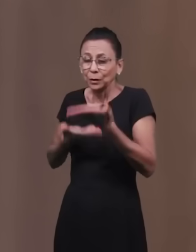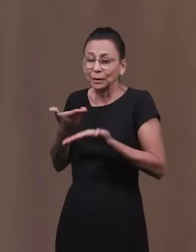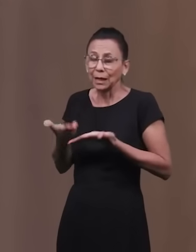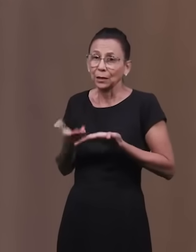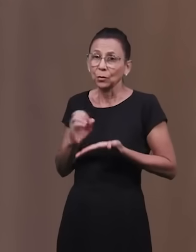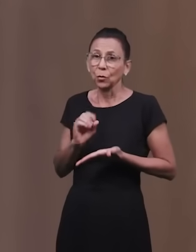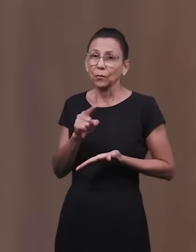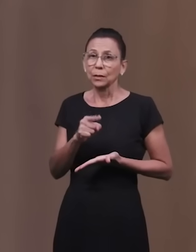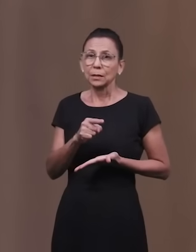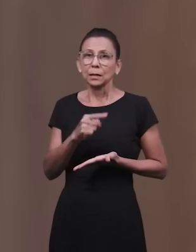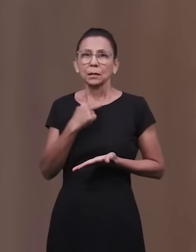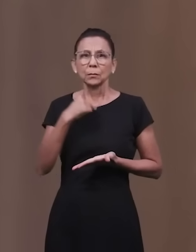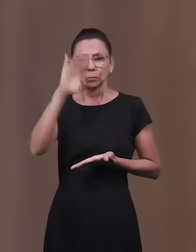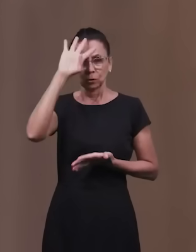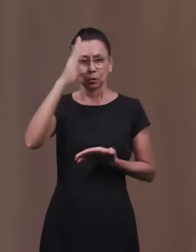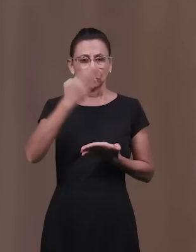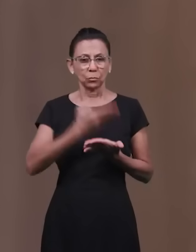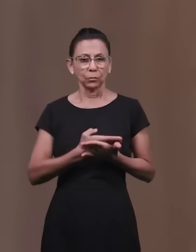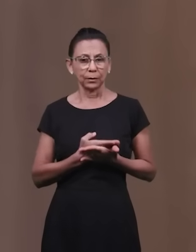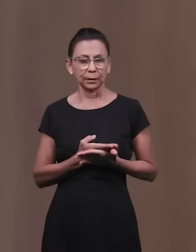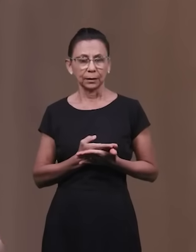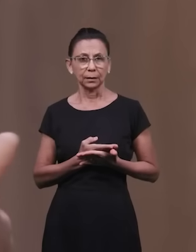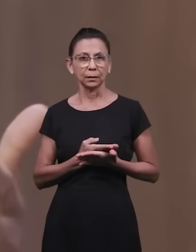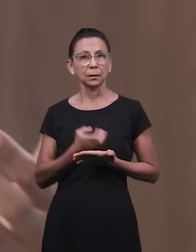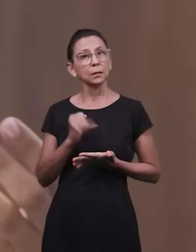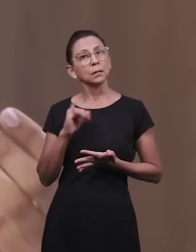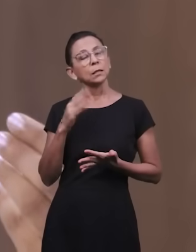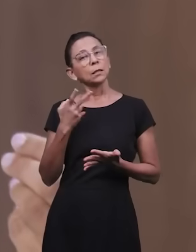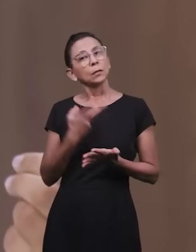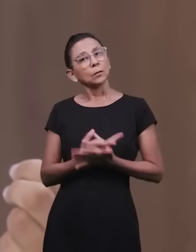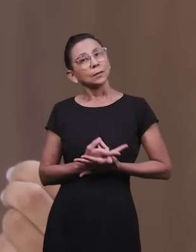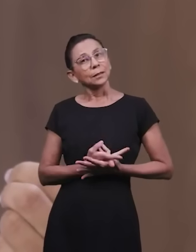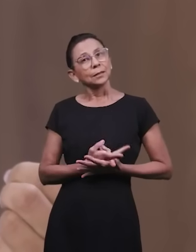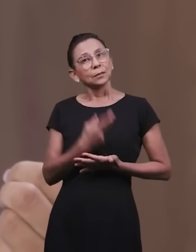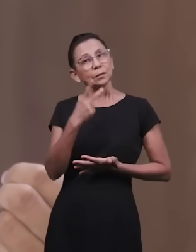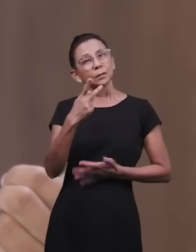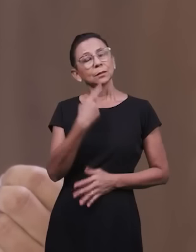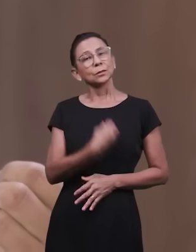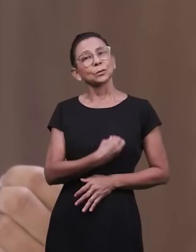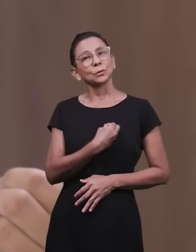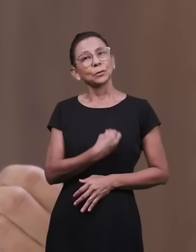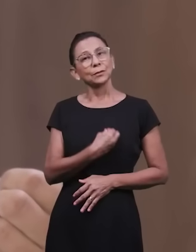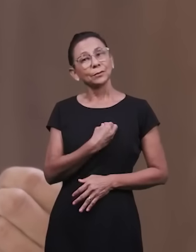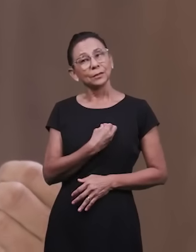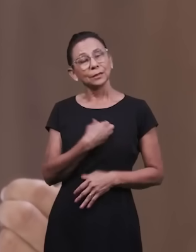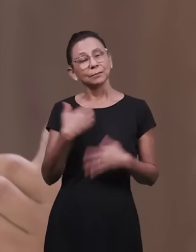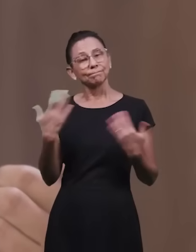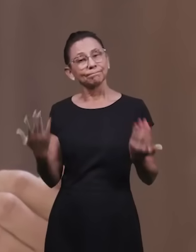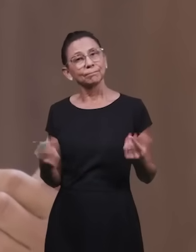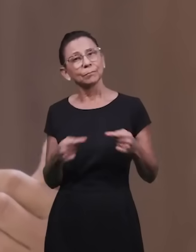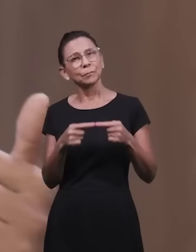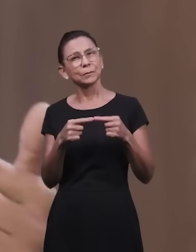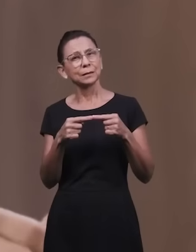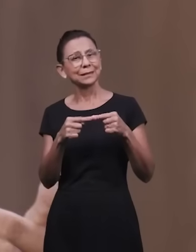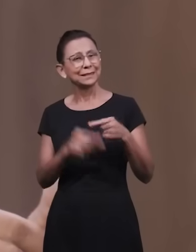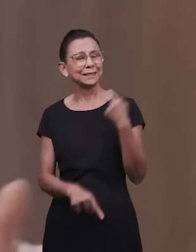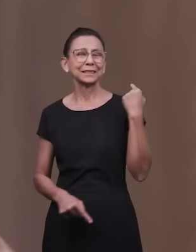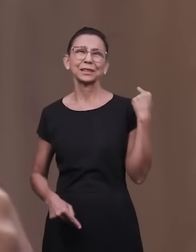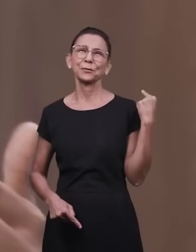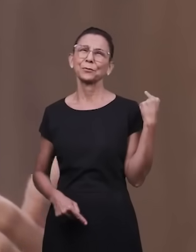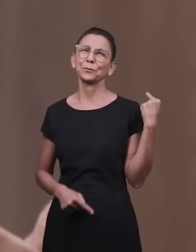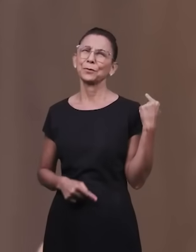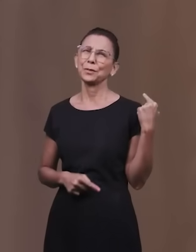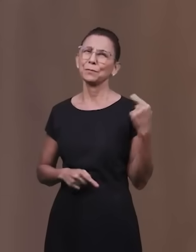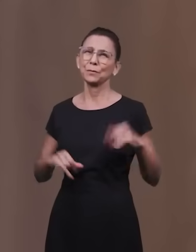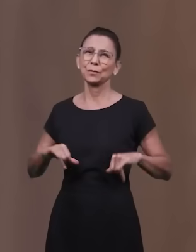Ou você não podia confiar. Se isso aconteceu na sua história de vida, provavelmente para você um desafio